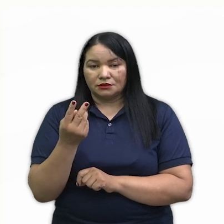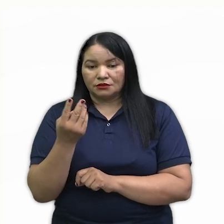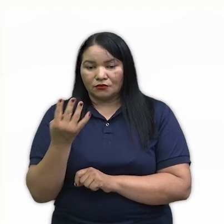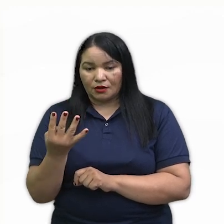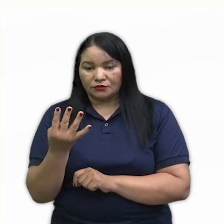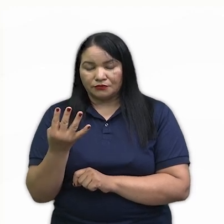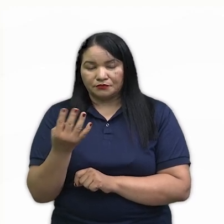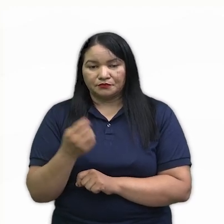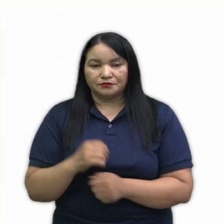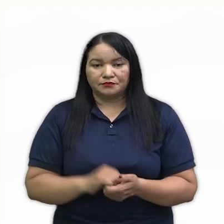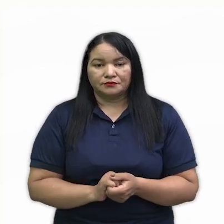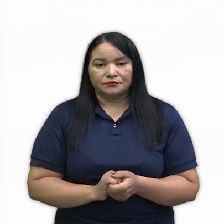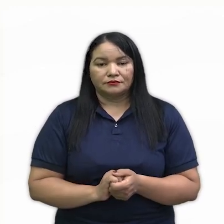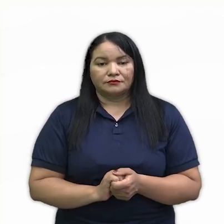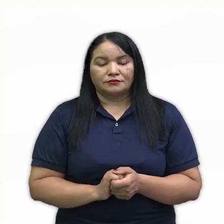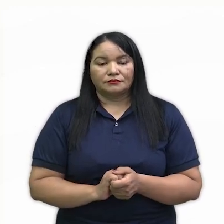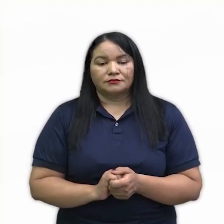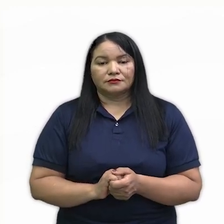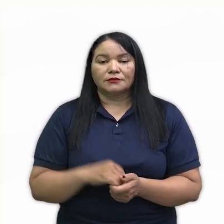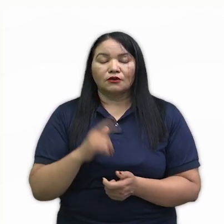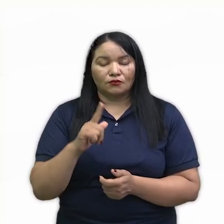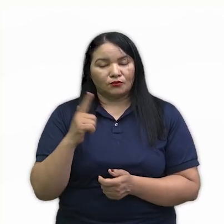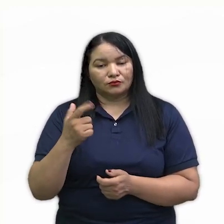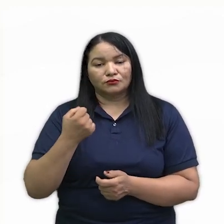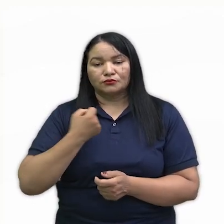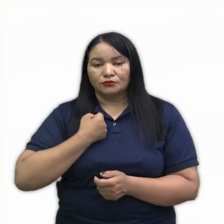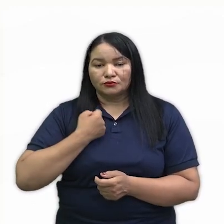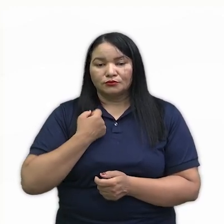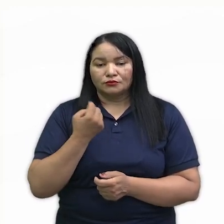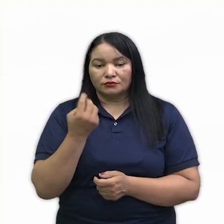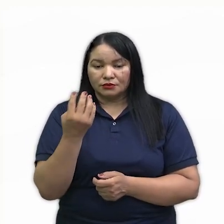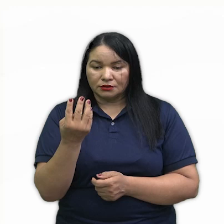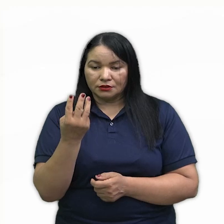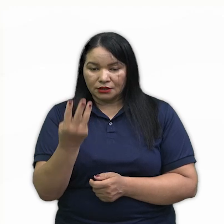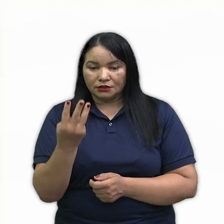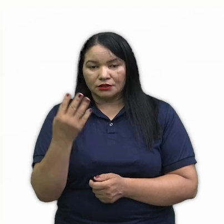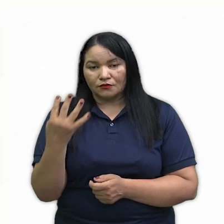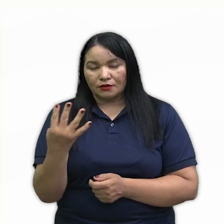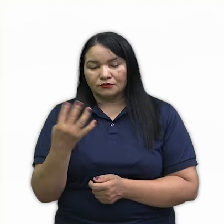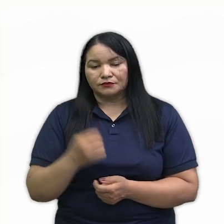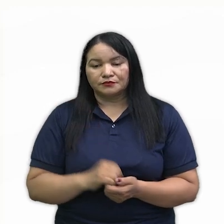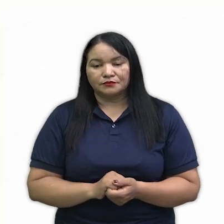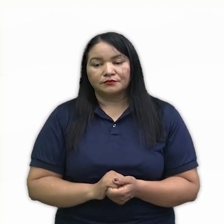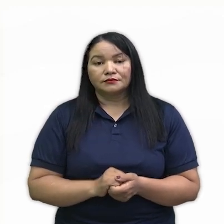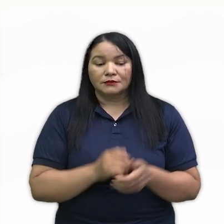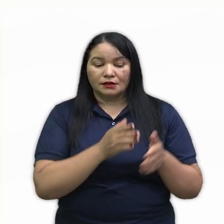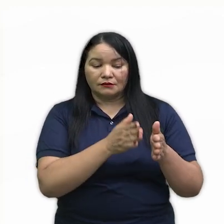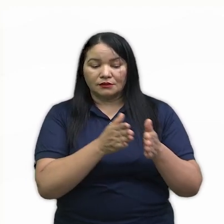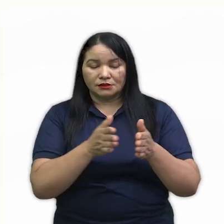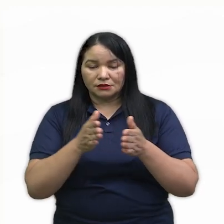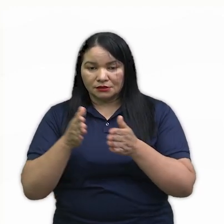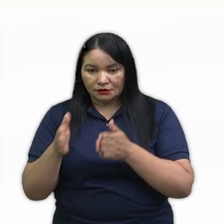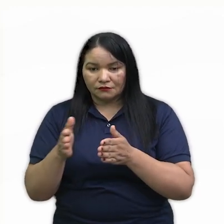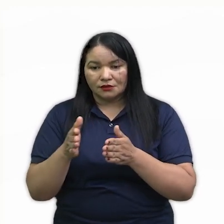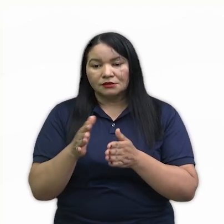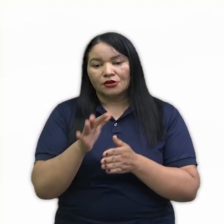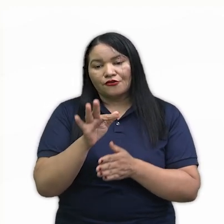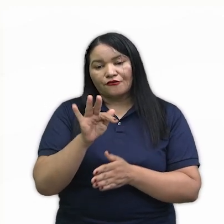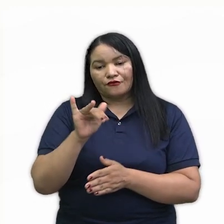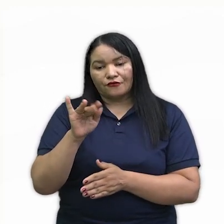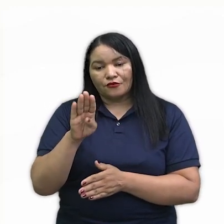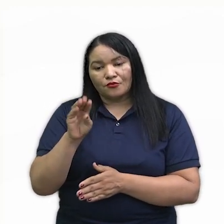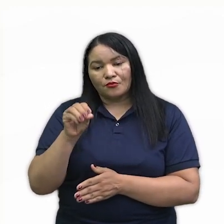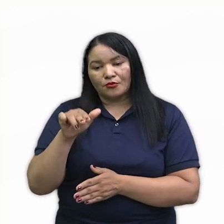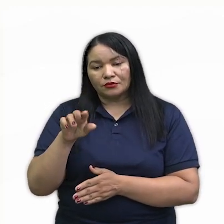34, né? Então, o próximo termo seria 34. Então, essa é a sequência de Fibonacci. Quando a gente soma